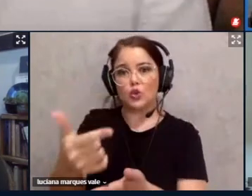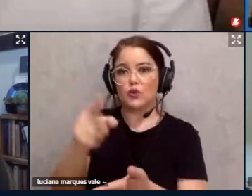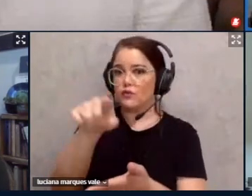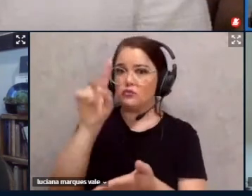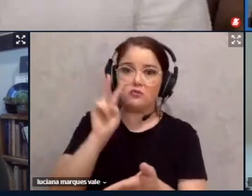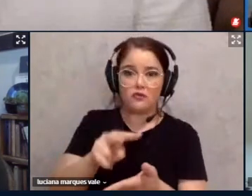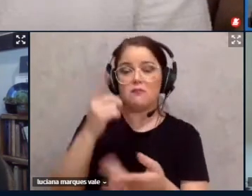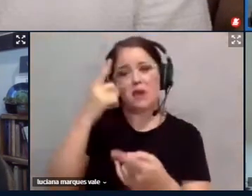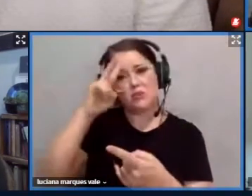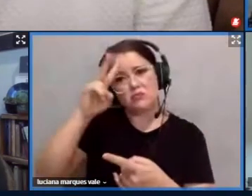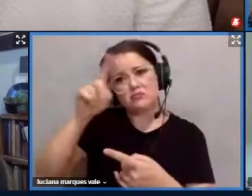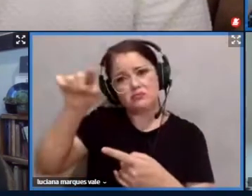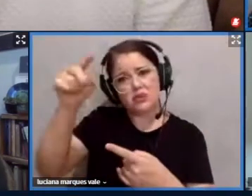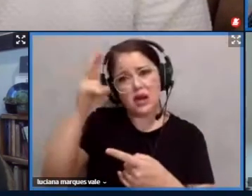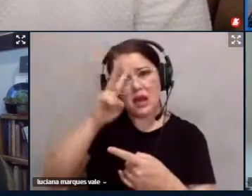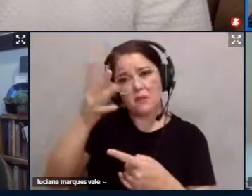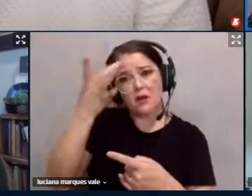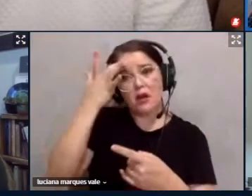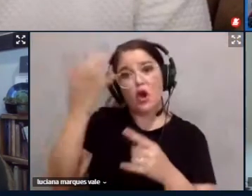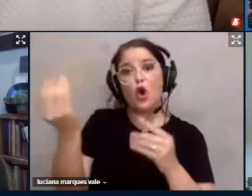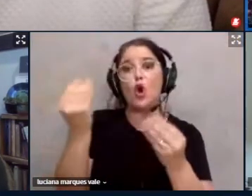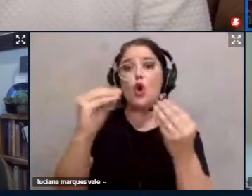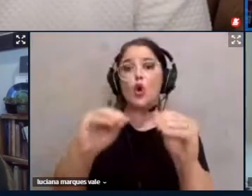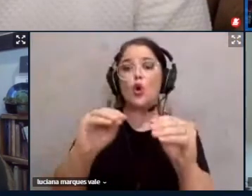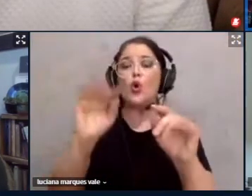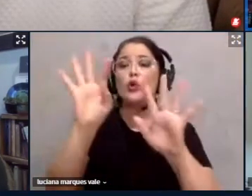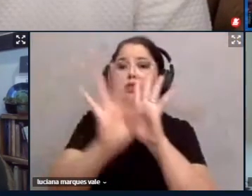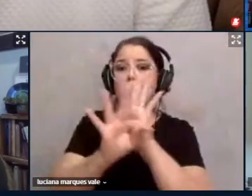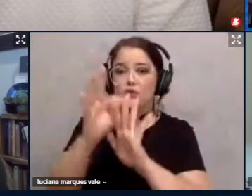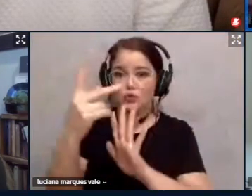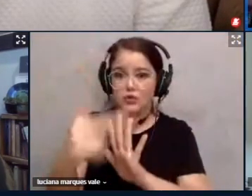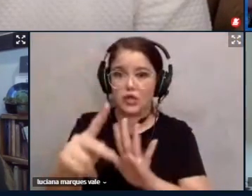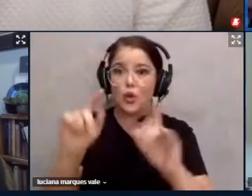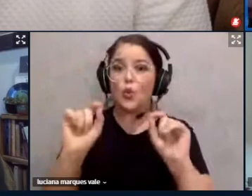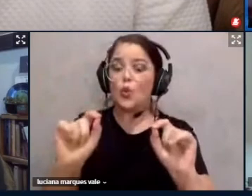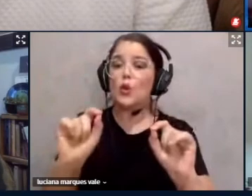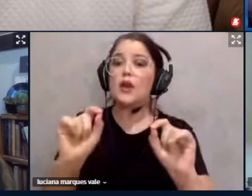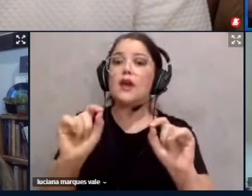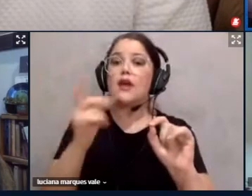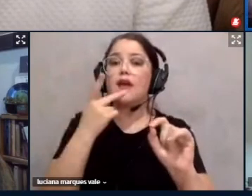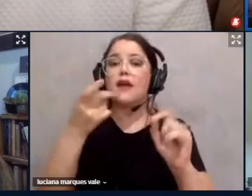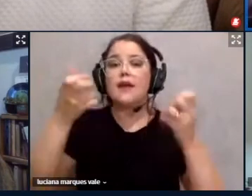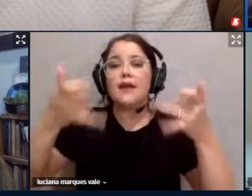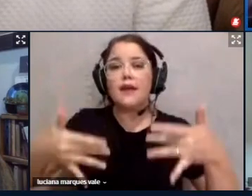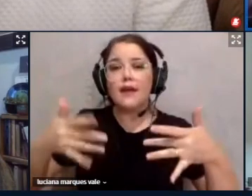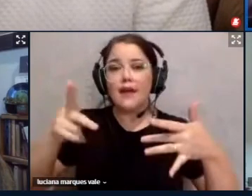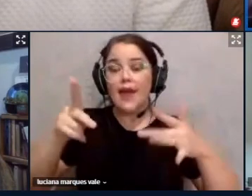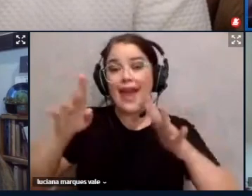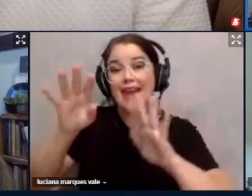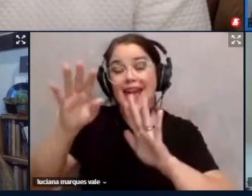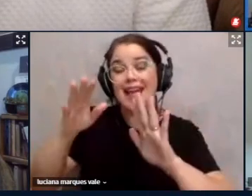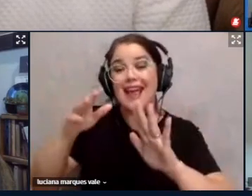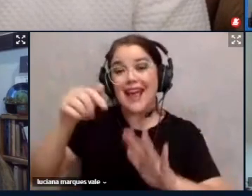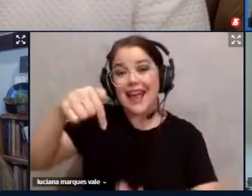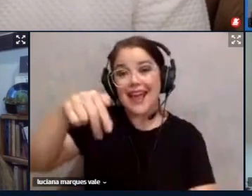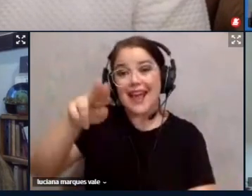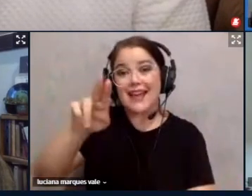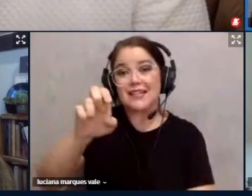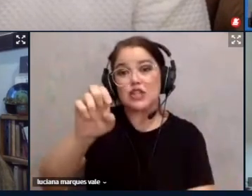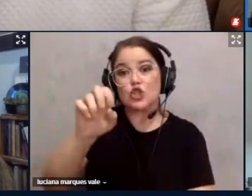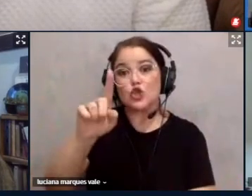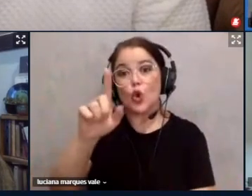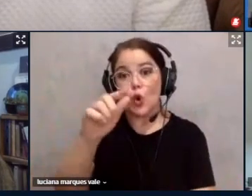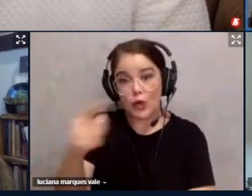deve se lembrar. Quando você diz lá, né? Lá você diz que as questões ideológicas